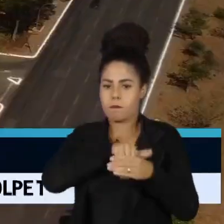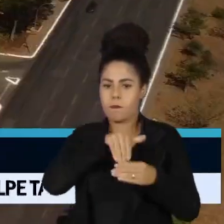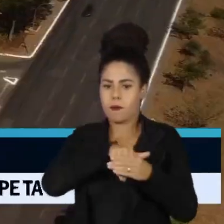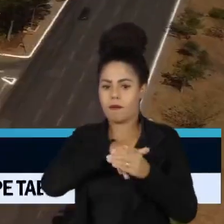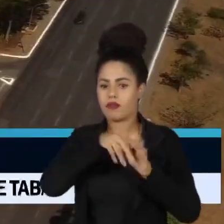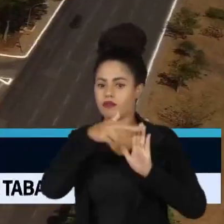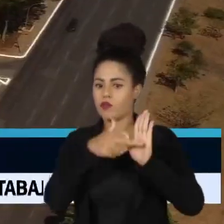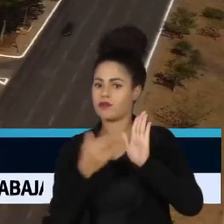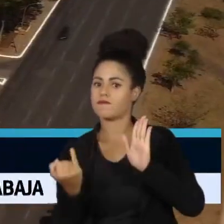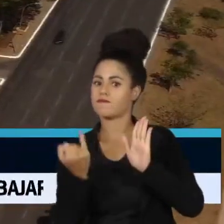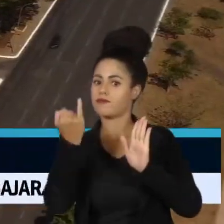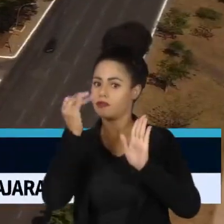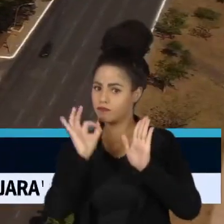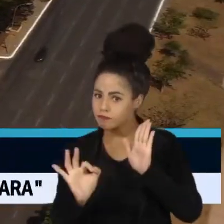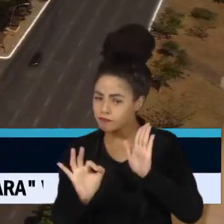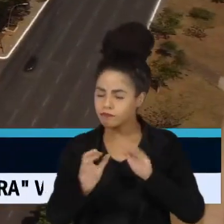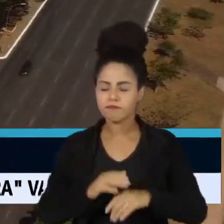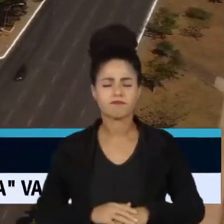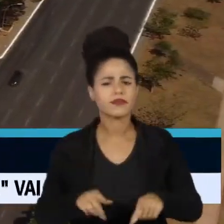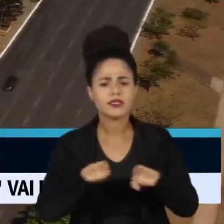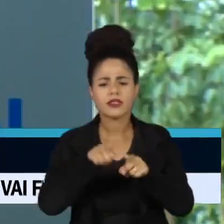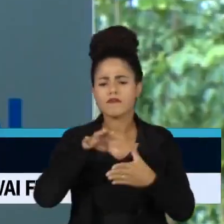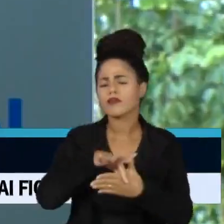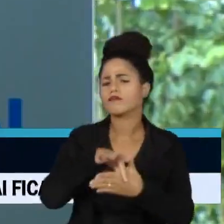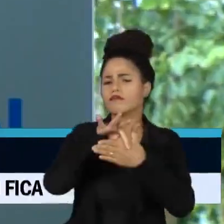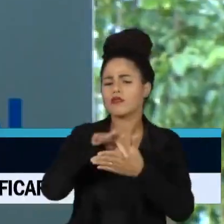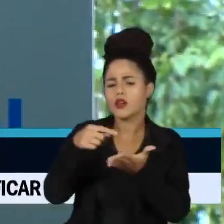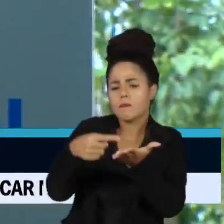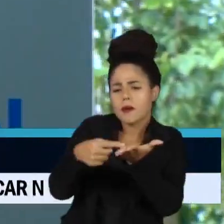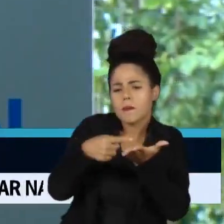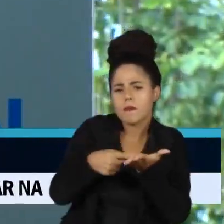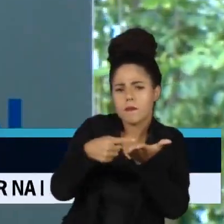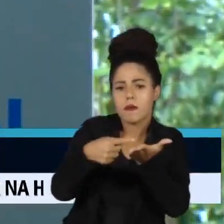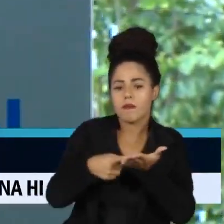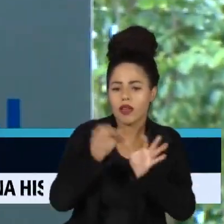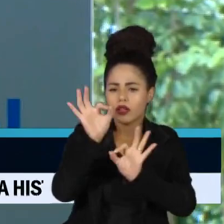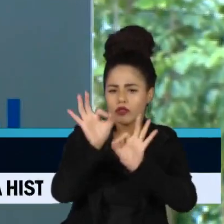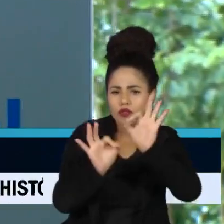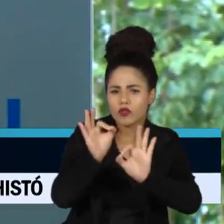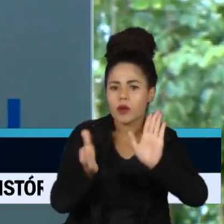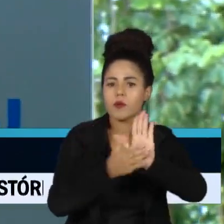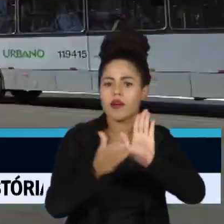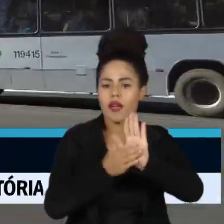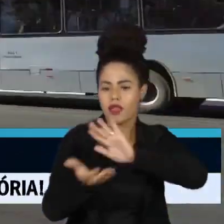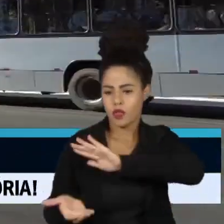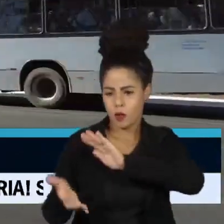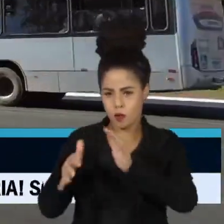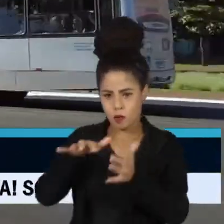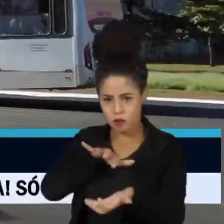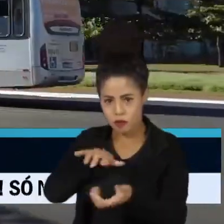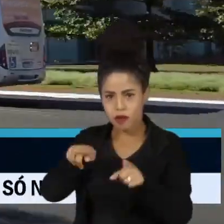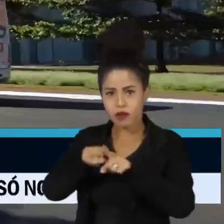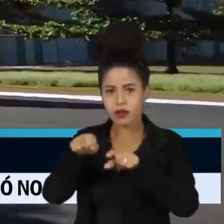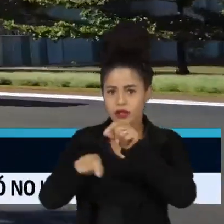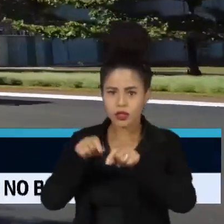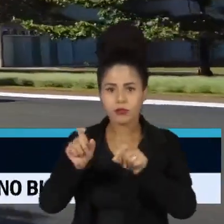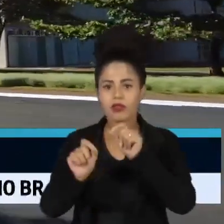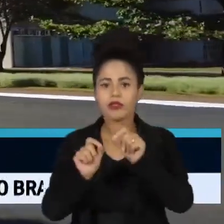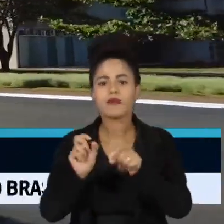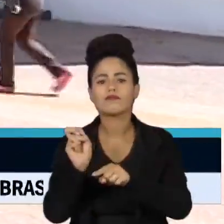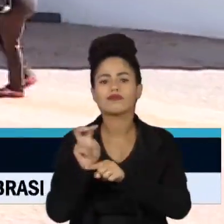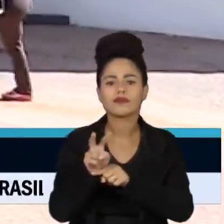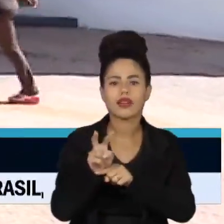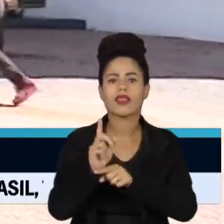importantes. Além das lideranças, a negociação inclui a relatoria de projetos, como o da reforma tributária, cargos no segundo e